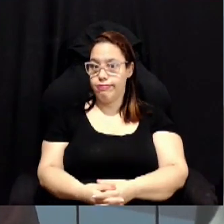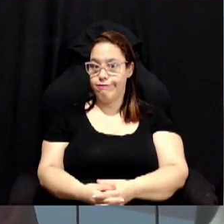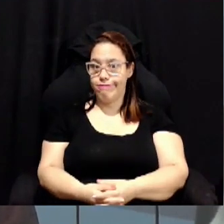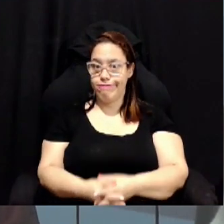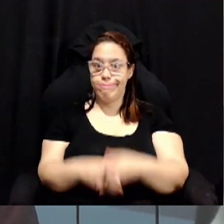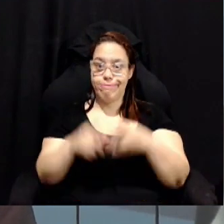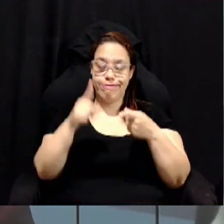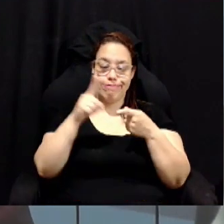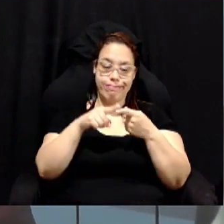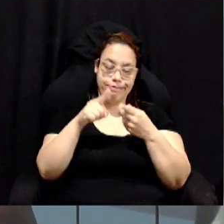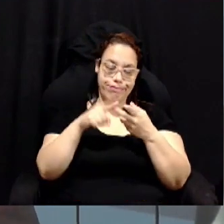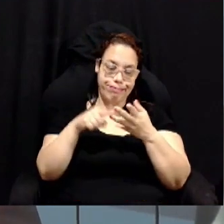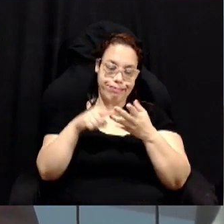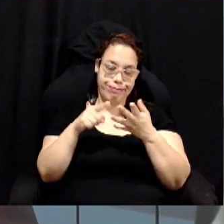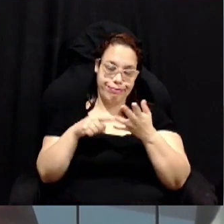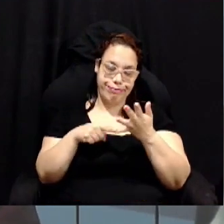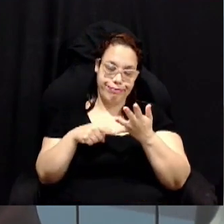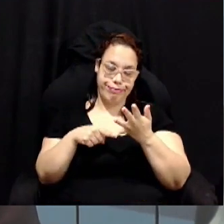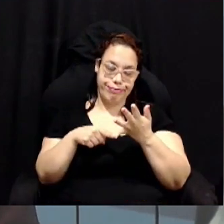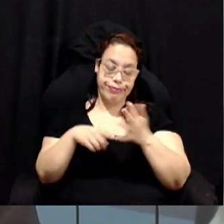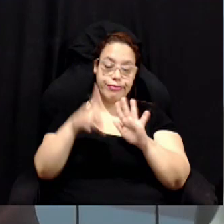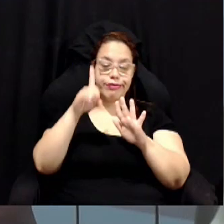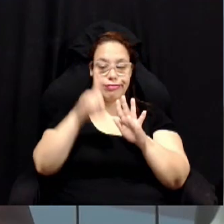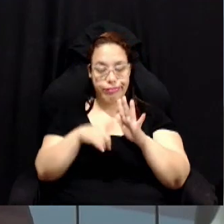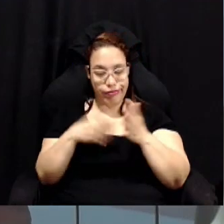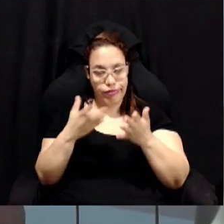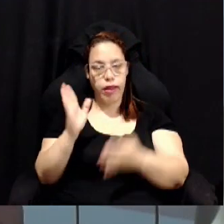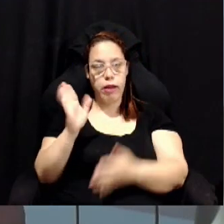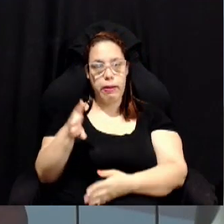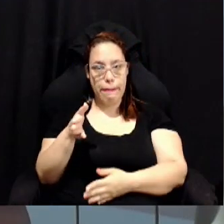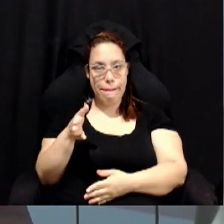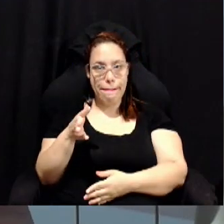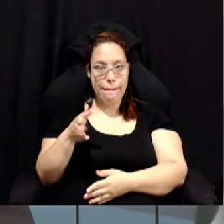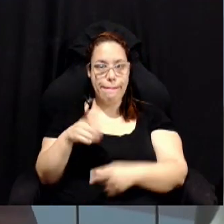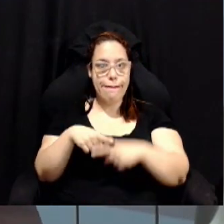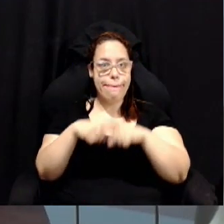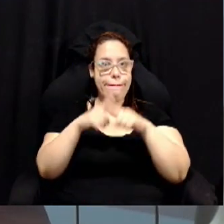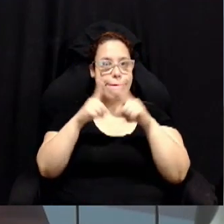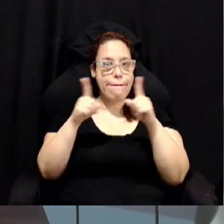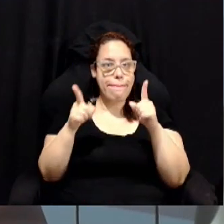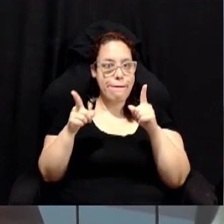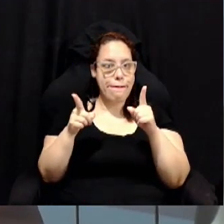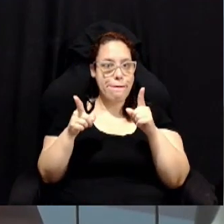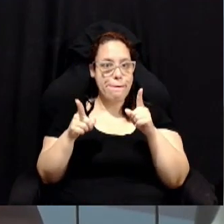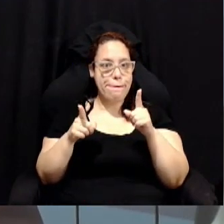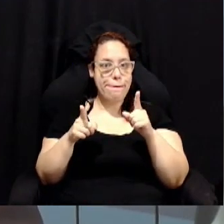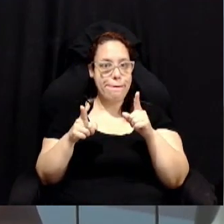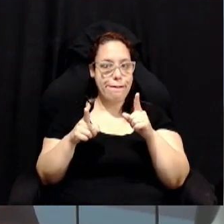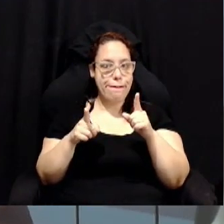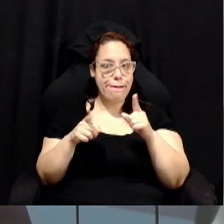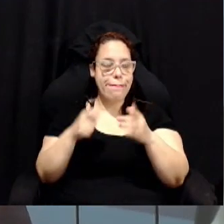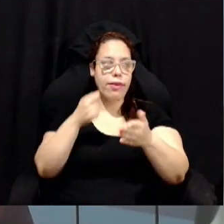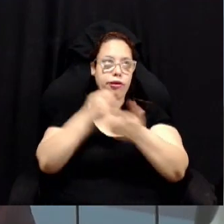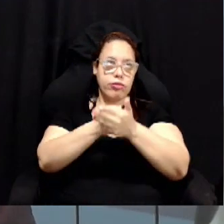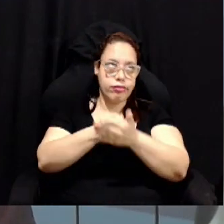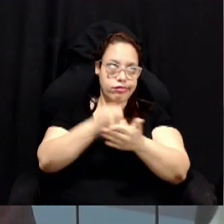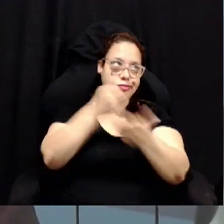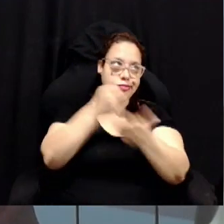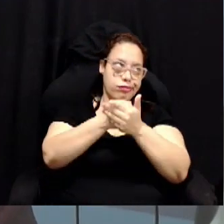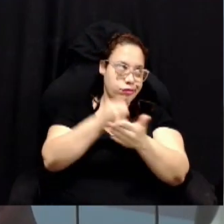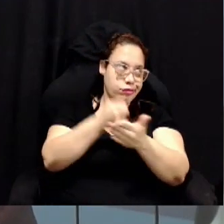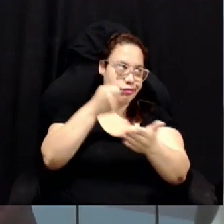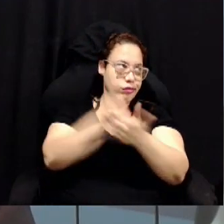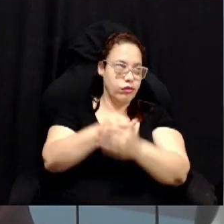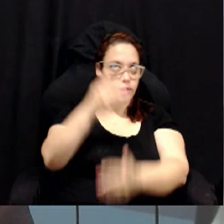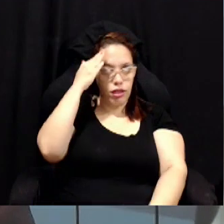trazendo pontualmente, direitos já estão estabelecidos, mas às vezes a gente tem que ficar batendo até que as pessoas entendam que elas